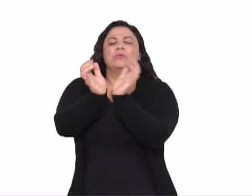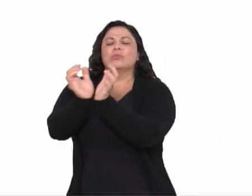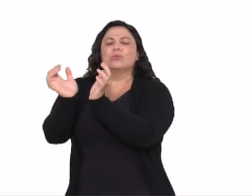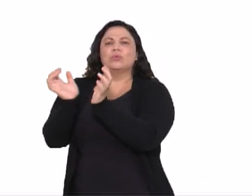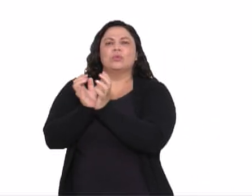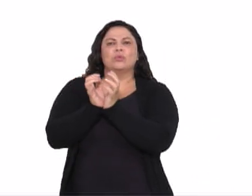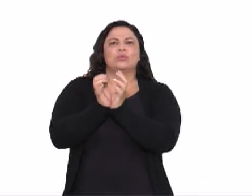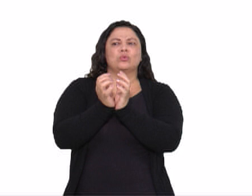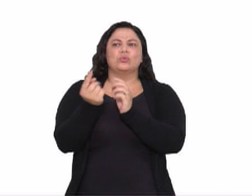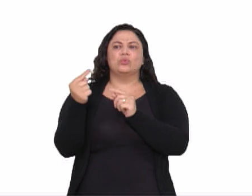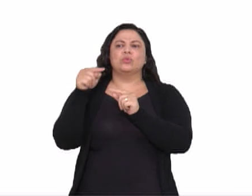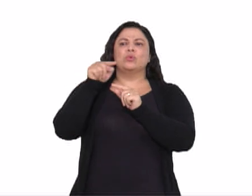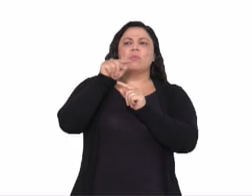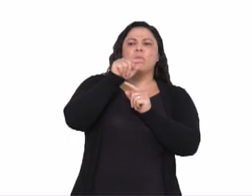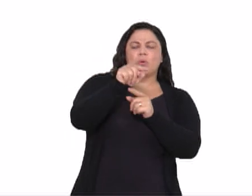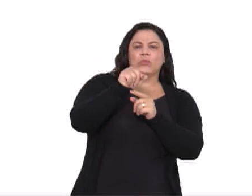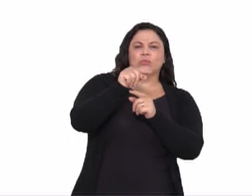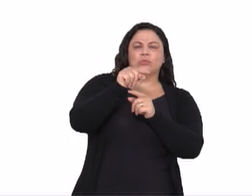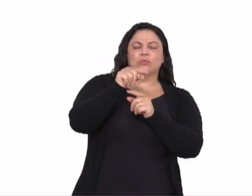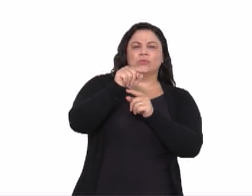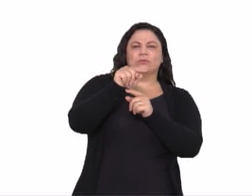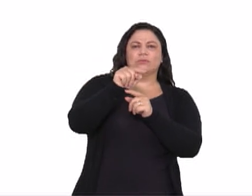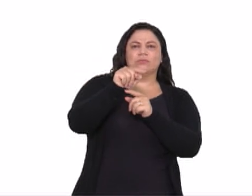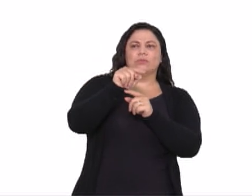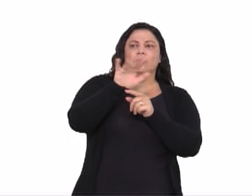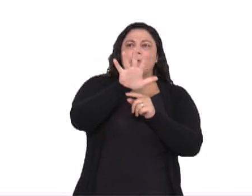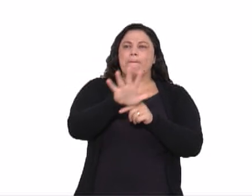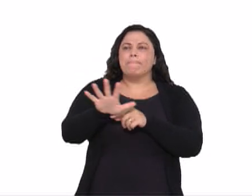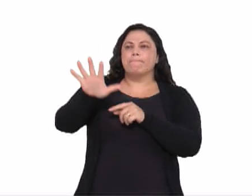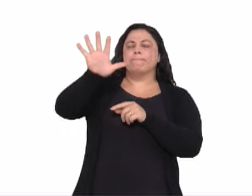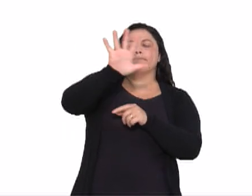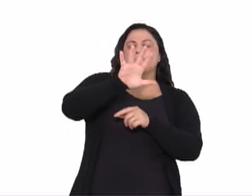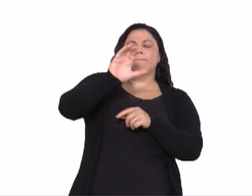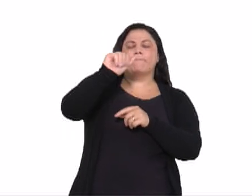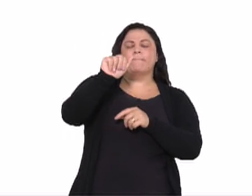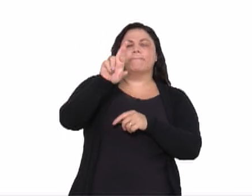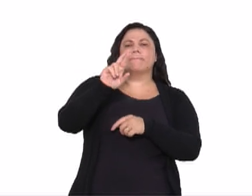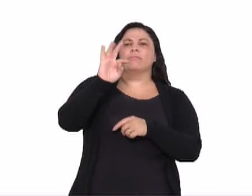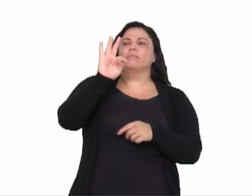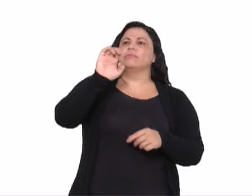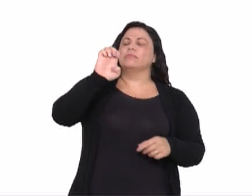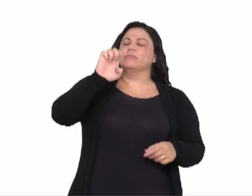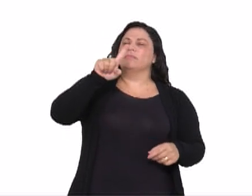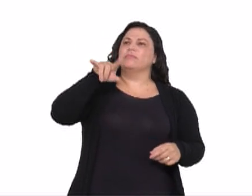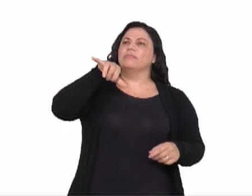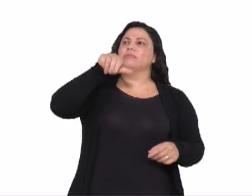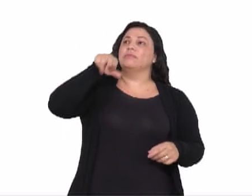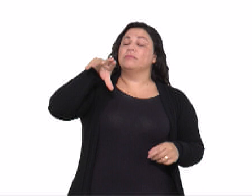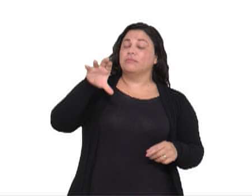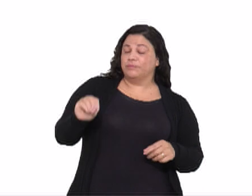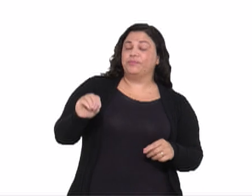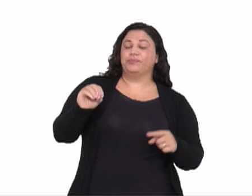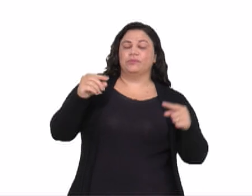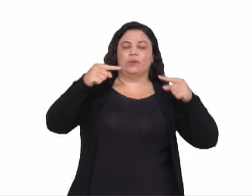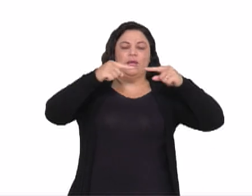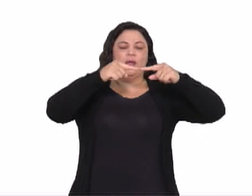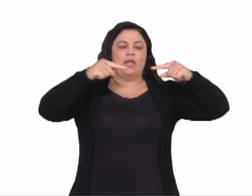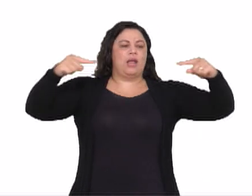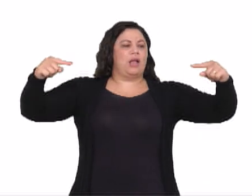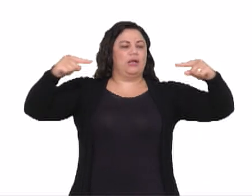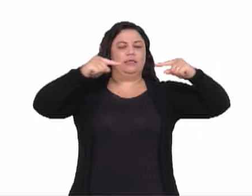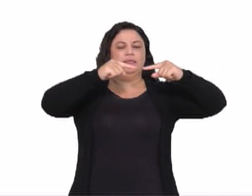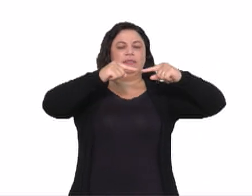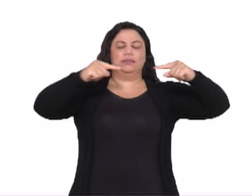do plano cartesiano que são equidistantes, têm a mesma distância de um ponto dado, ou seja,